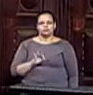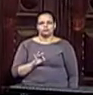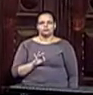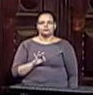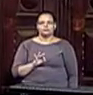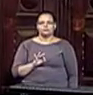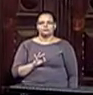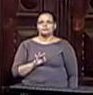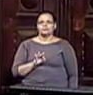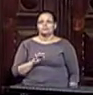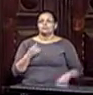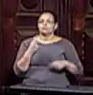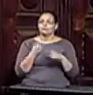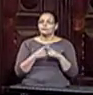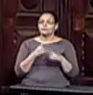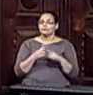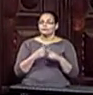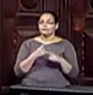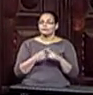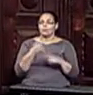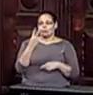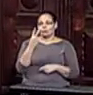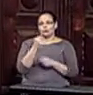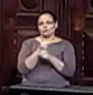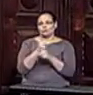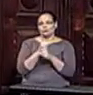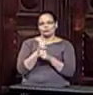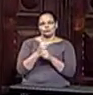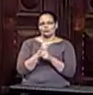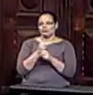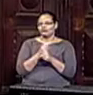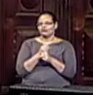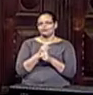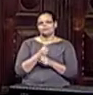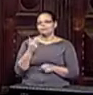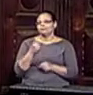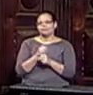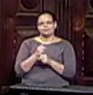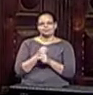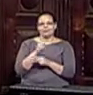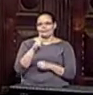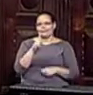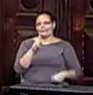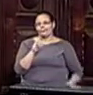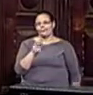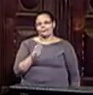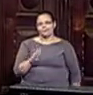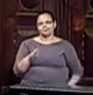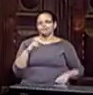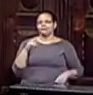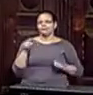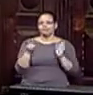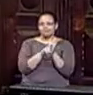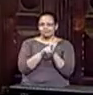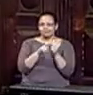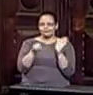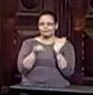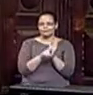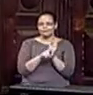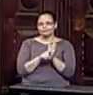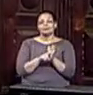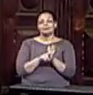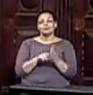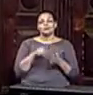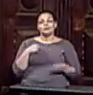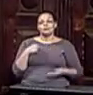alvíceras, porque há 2 anos que o PIB tem sido negativo. As unidades